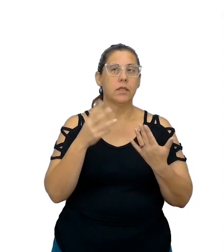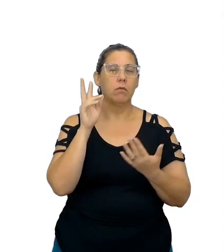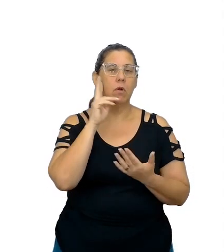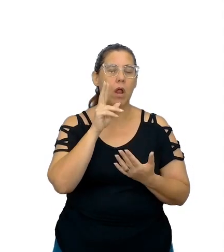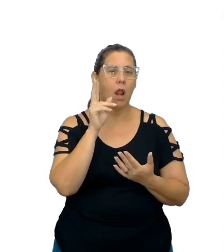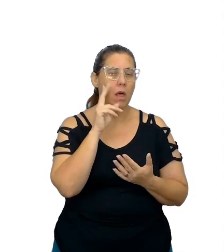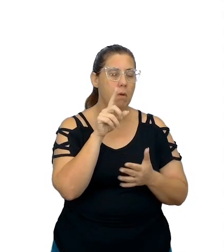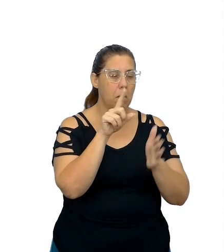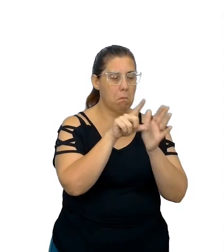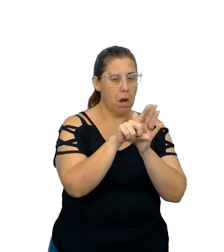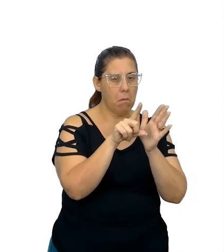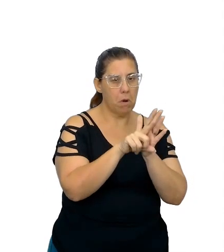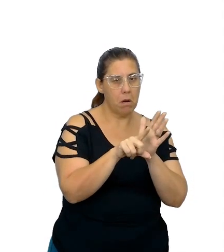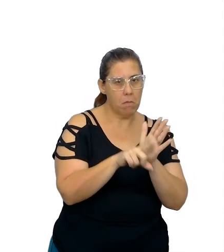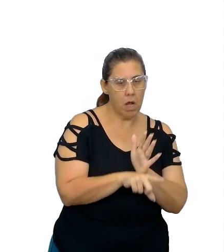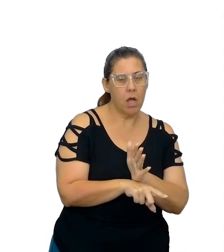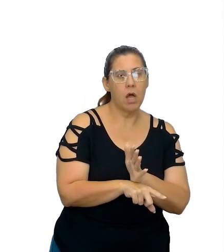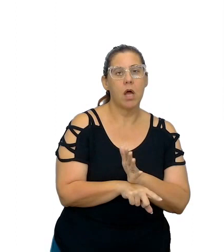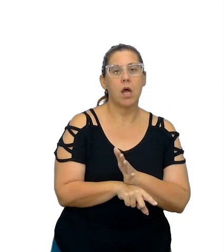esses questionamentos,